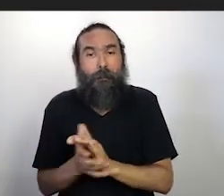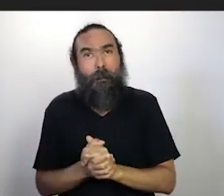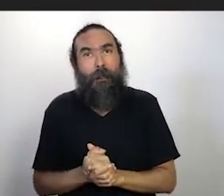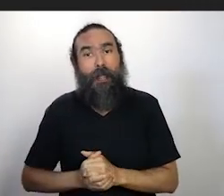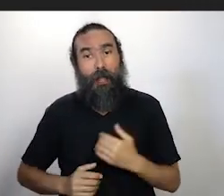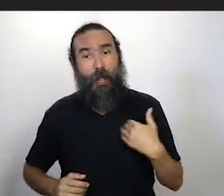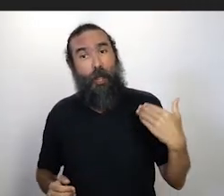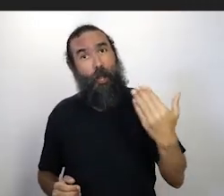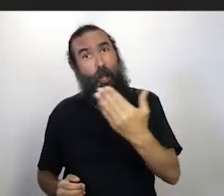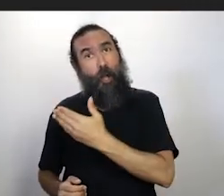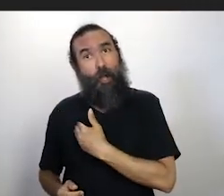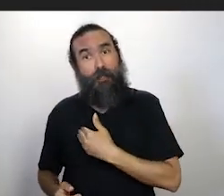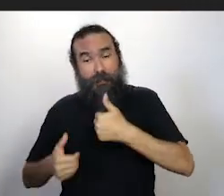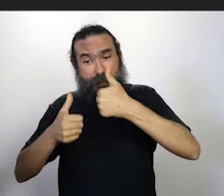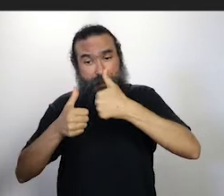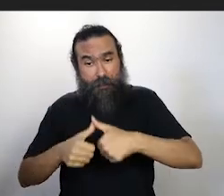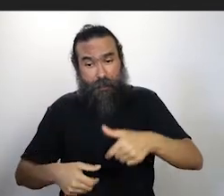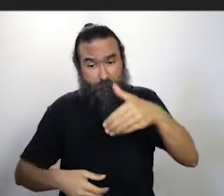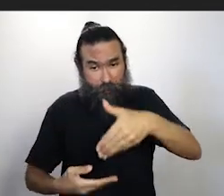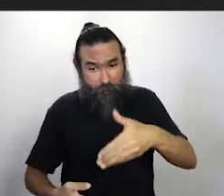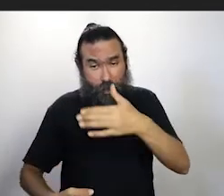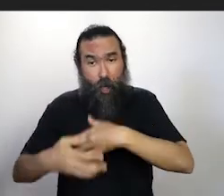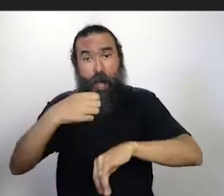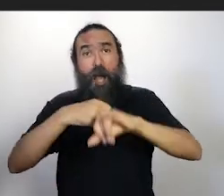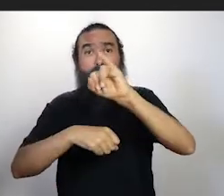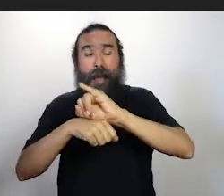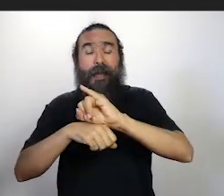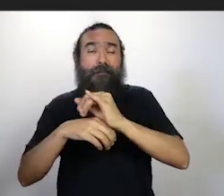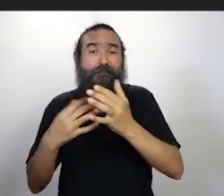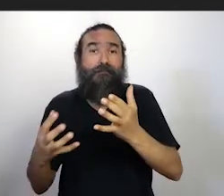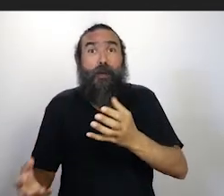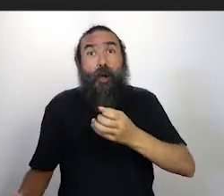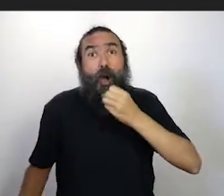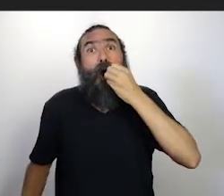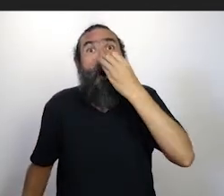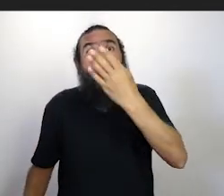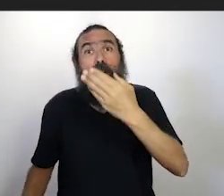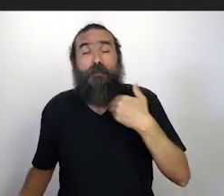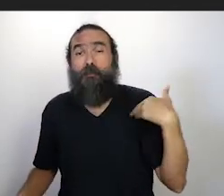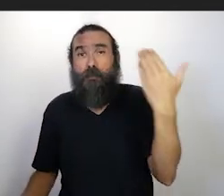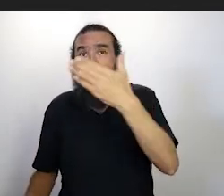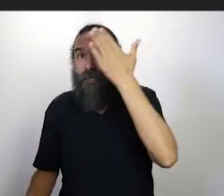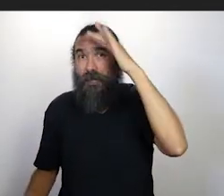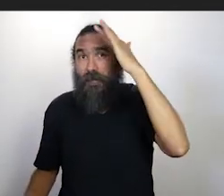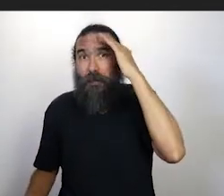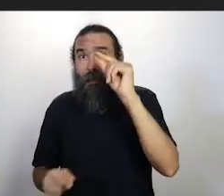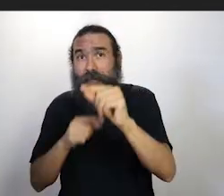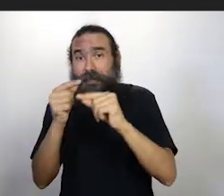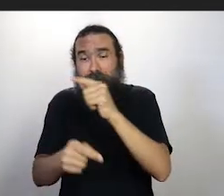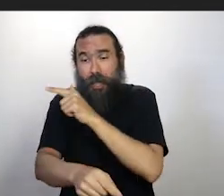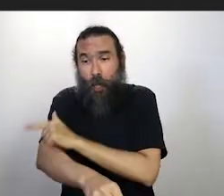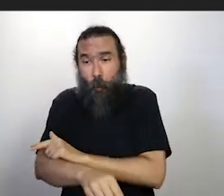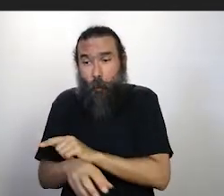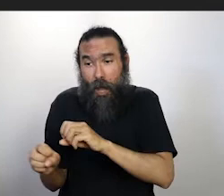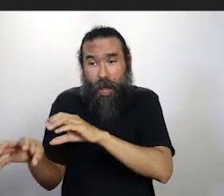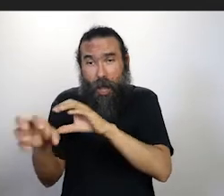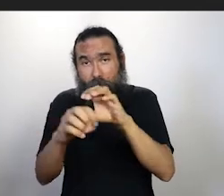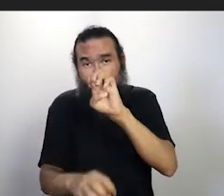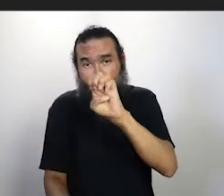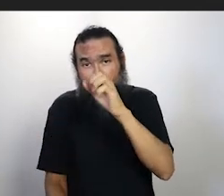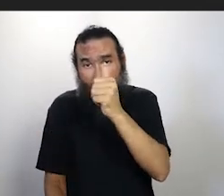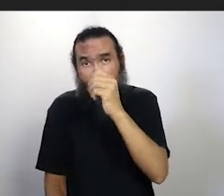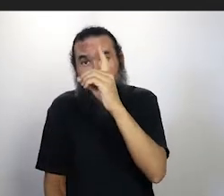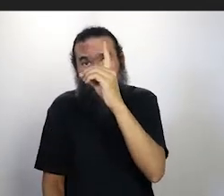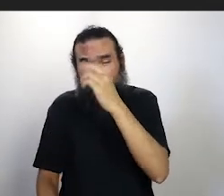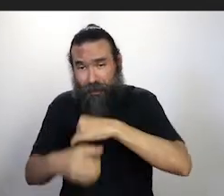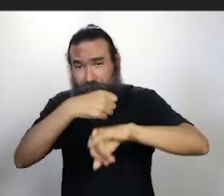somos privilegiados e privilegiadas porque estamos online. E a gente sabe que a educação EAD não é uma realidade, não somente